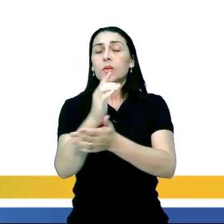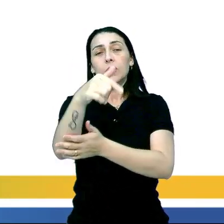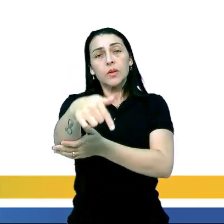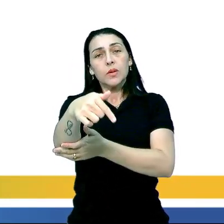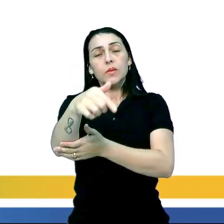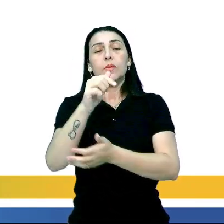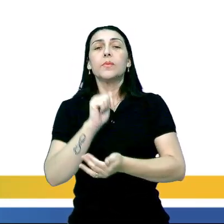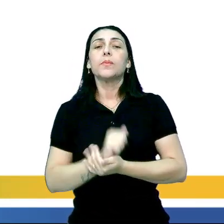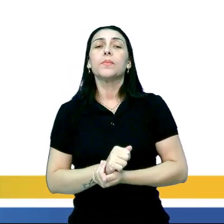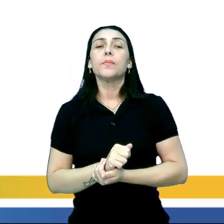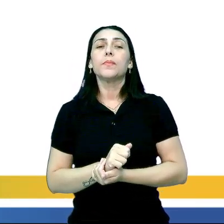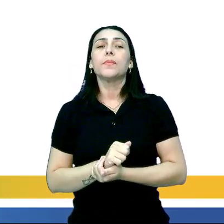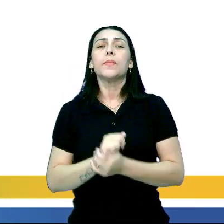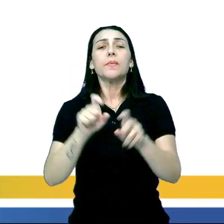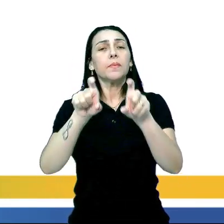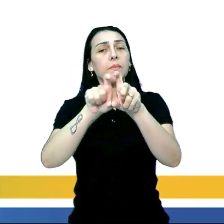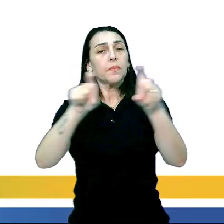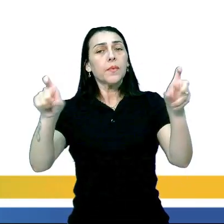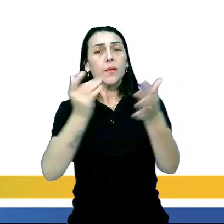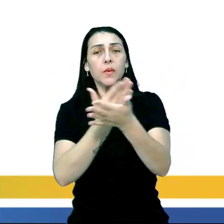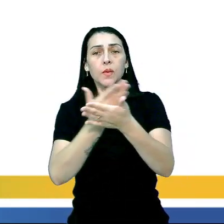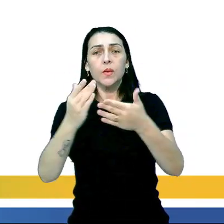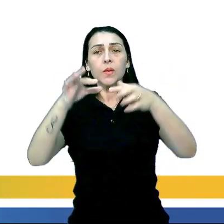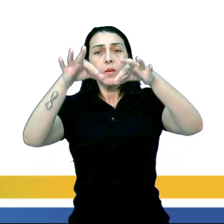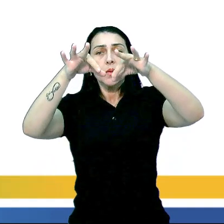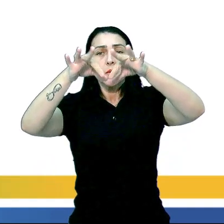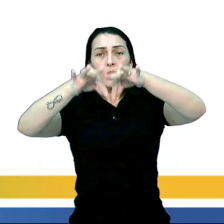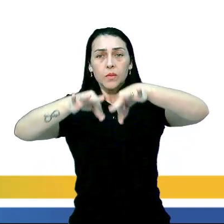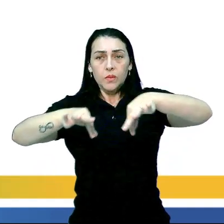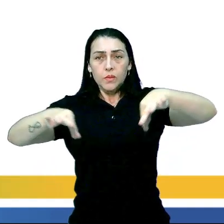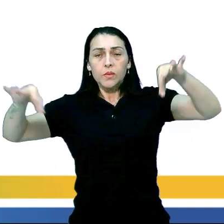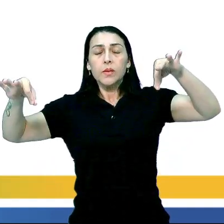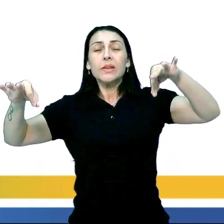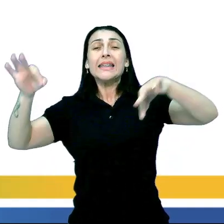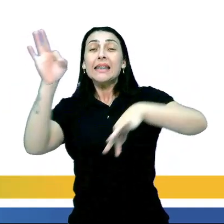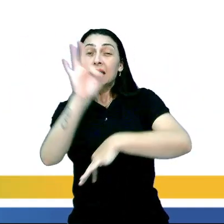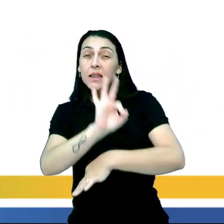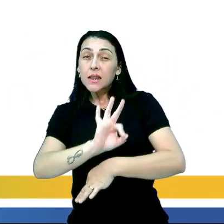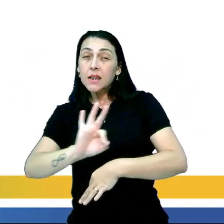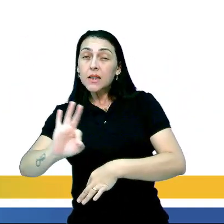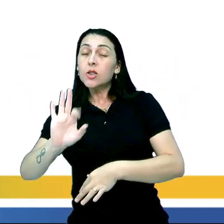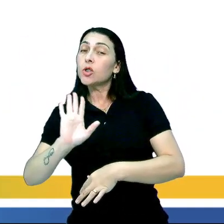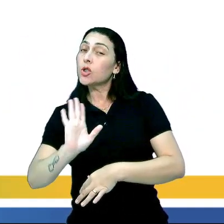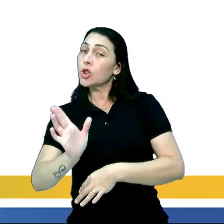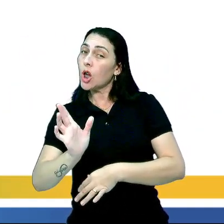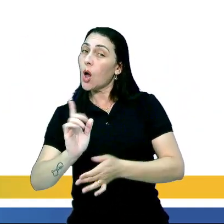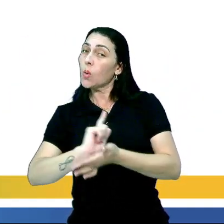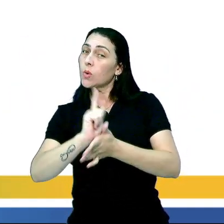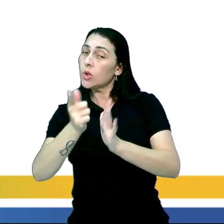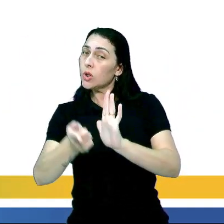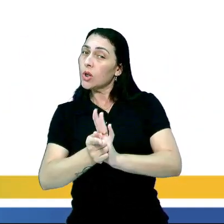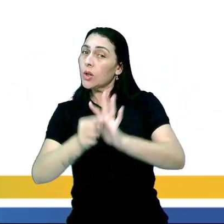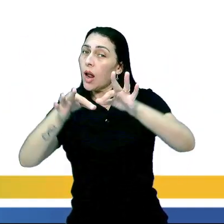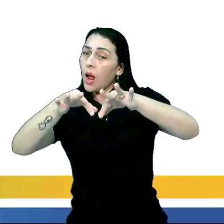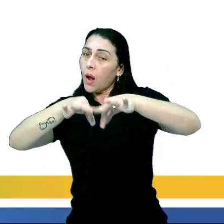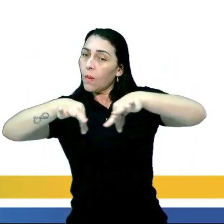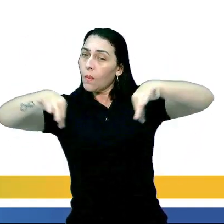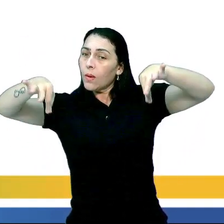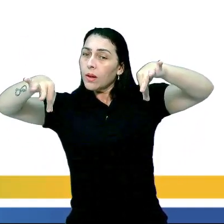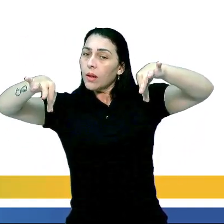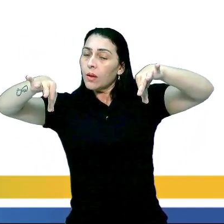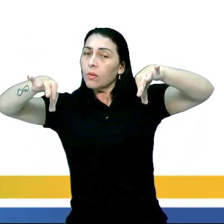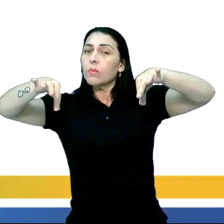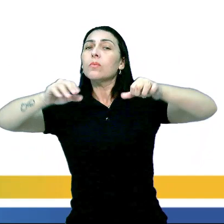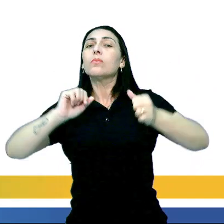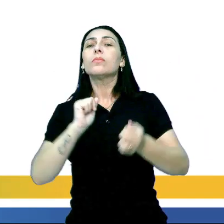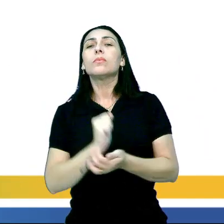7, viu, gente? E aí diz assim, nessas estrofes iniciais do cordel, já sei que o gênero é o cordel.